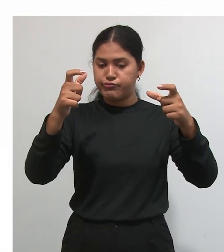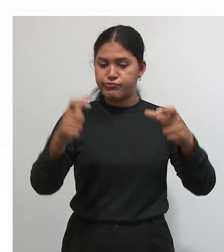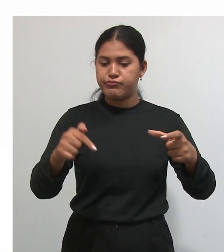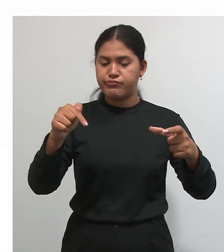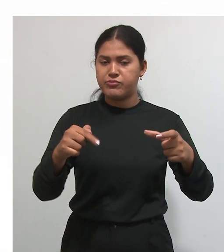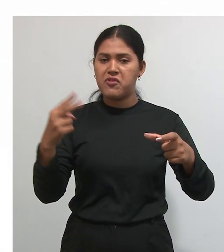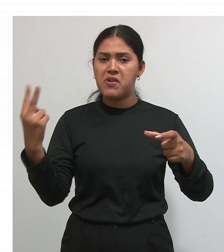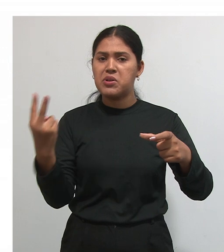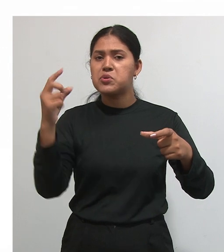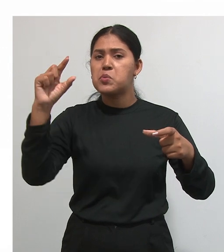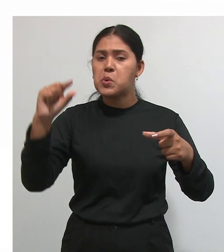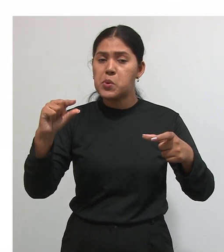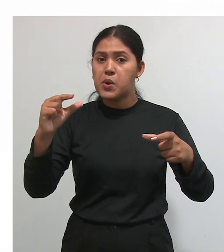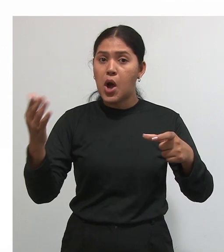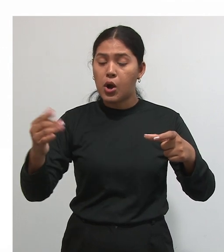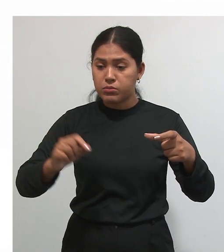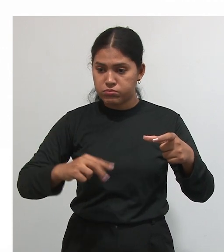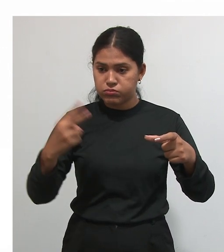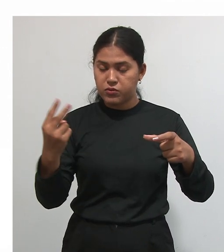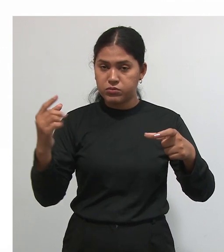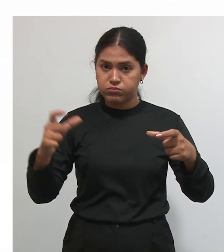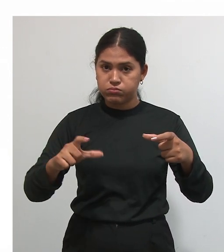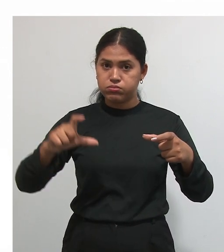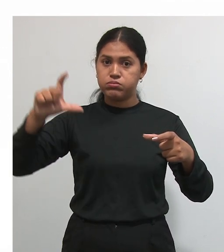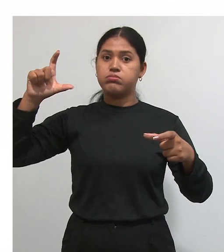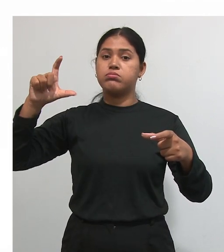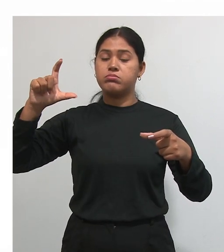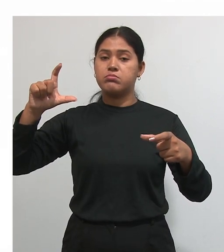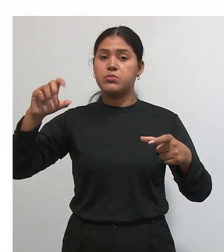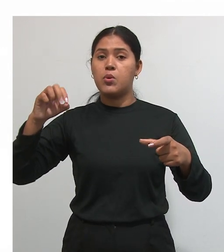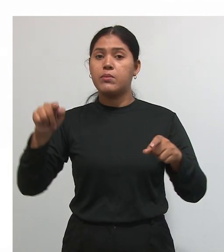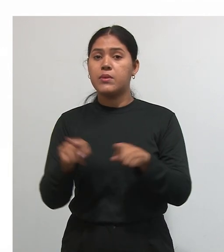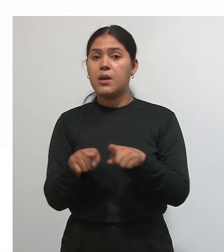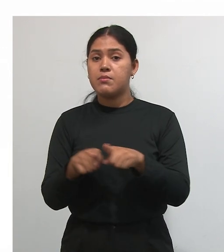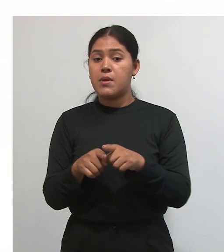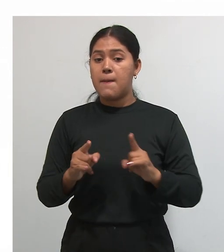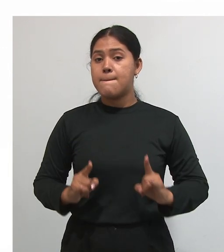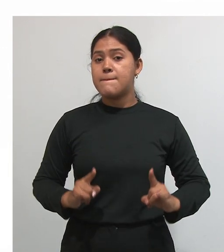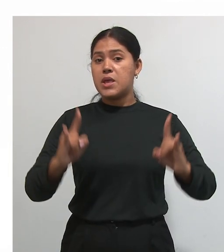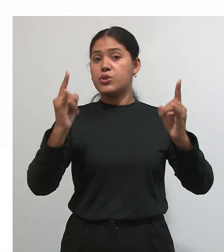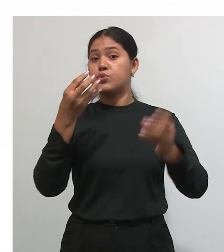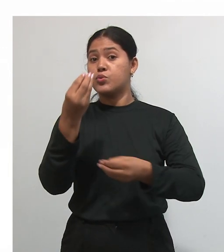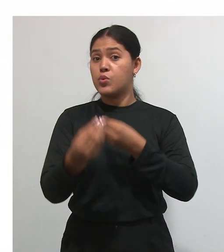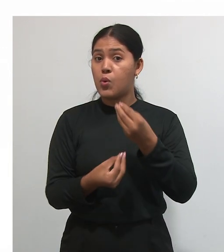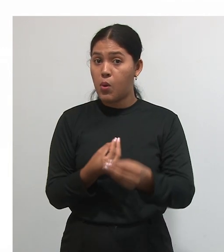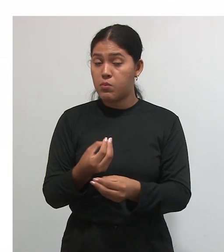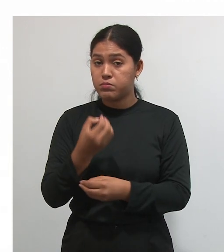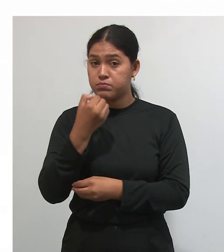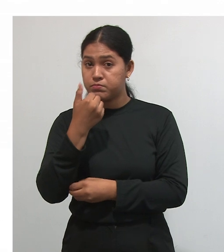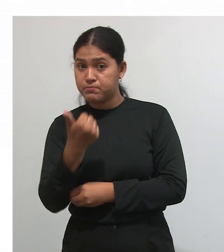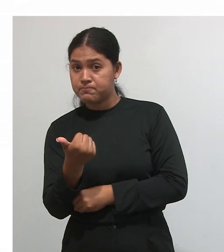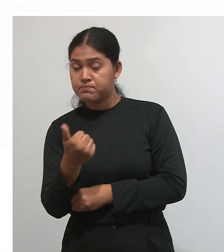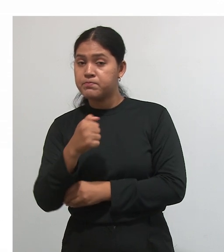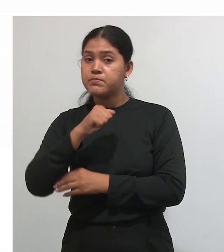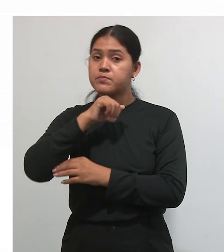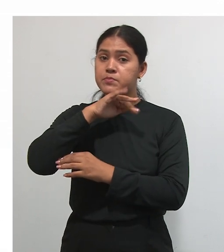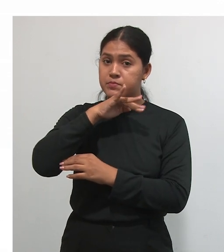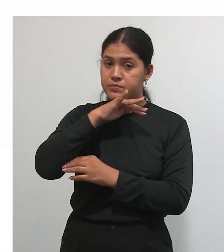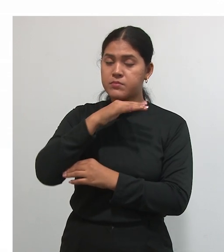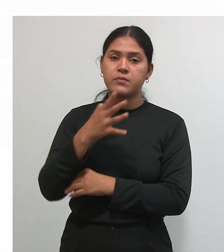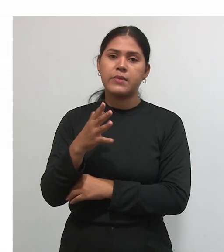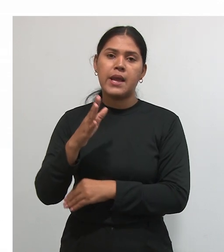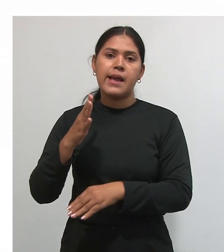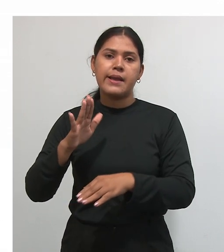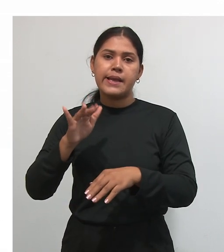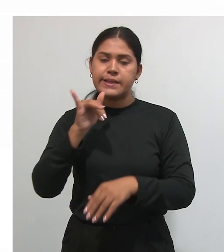local que antes era valorizado agora não é mais, seu estado de conservação, né? Às vezes ocorre que no